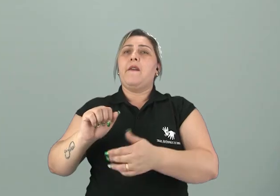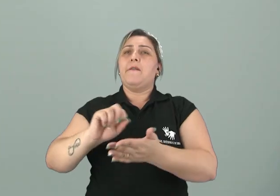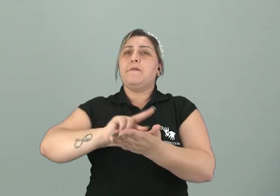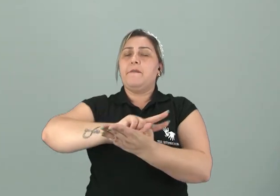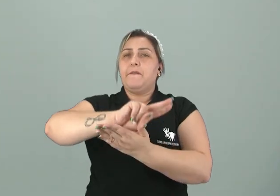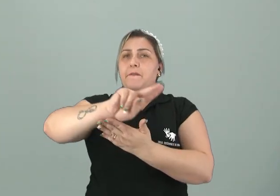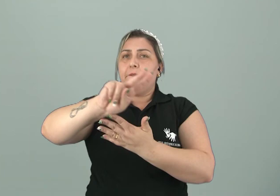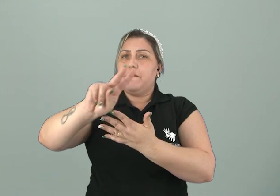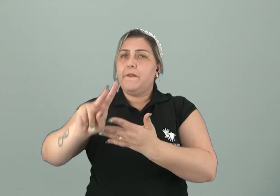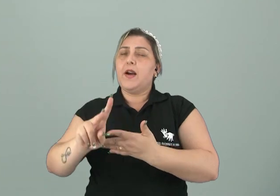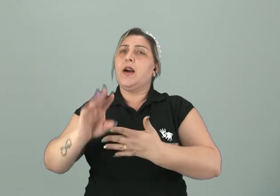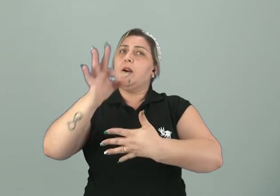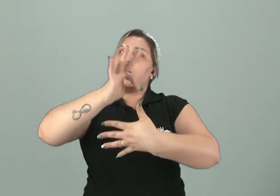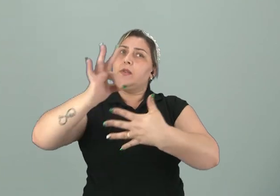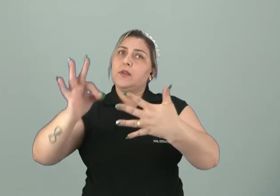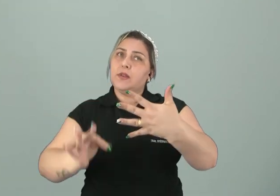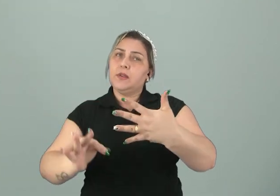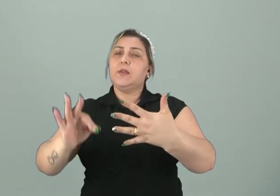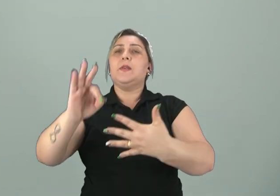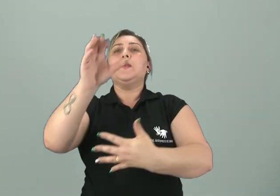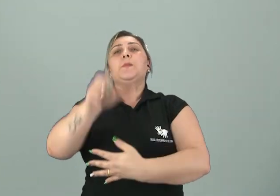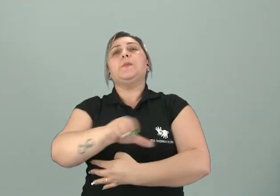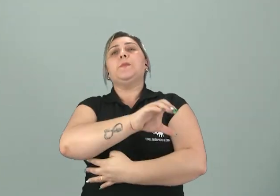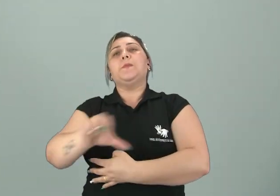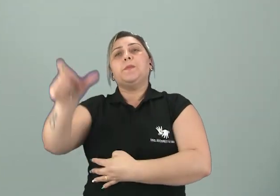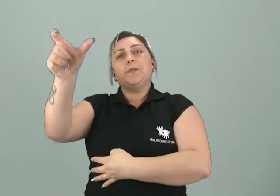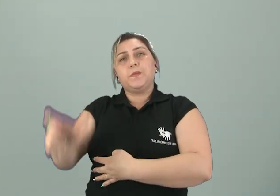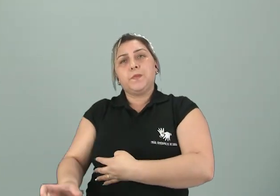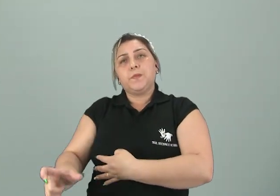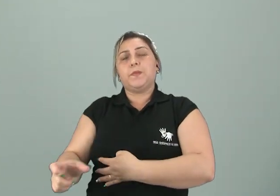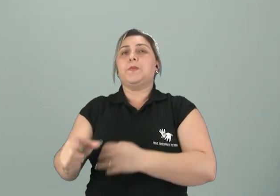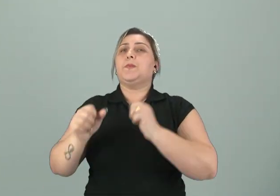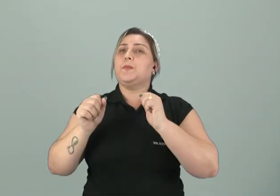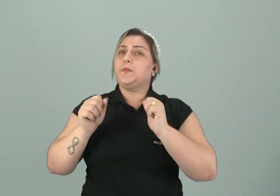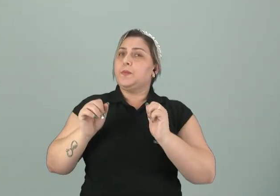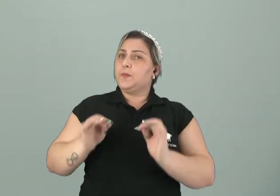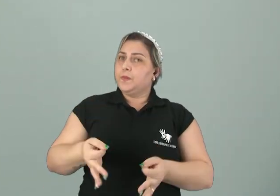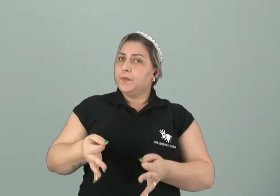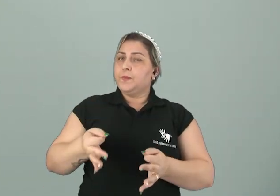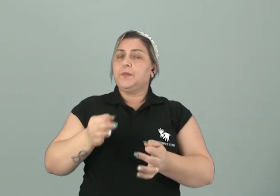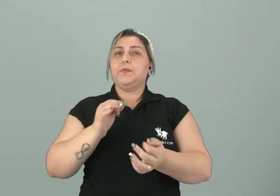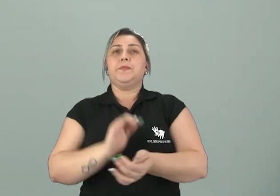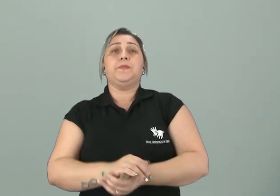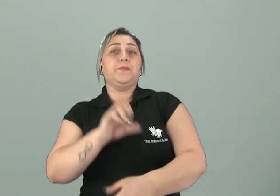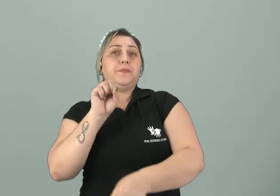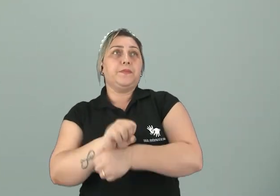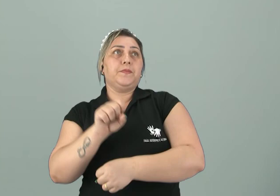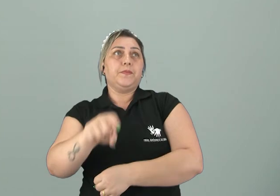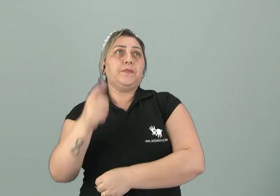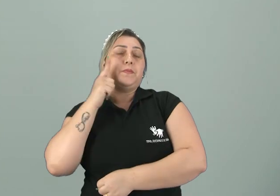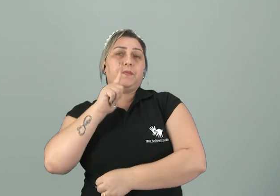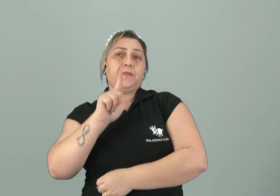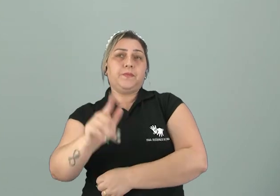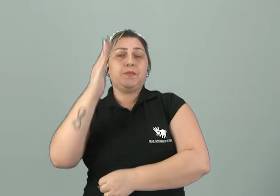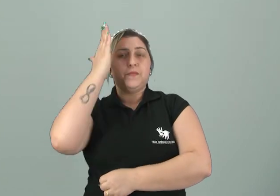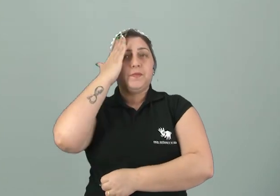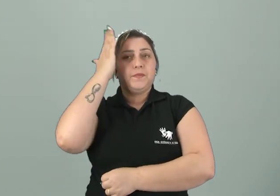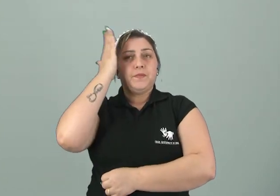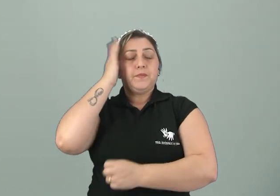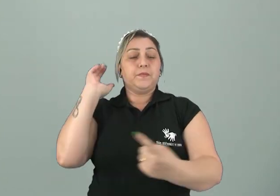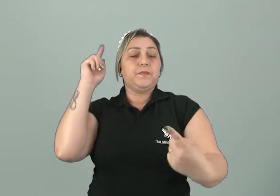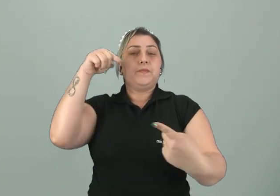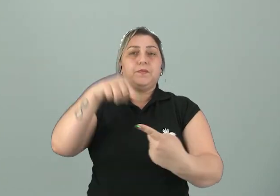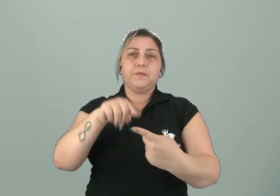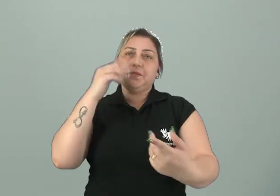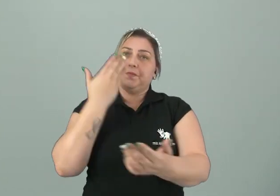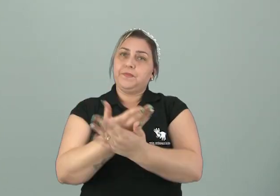permeada por aspectos cristãos, certo? Então, é isso. Eu espero que vocês tenham conseguido compreender os objetivos da nossa aula. Para